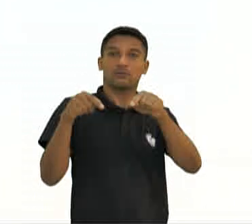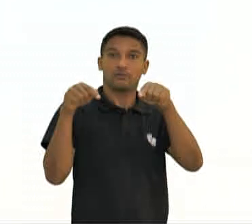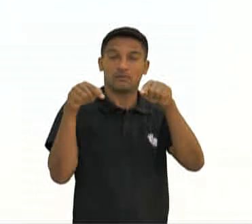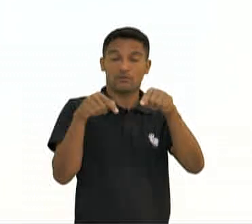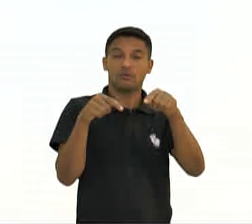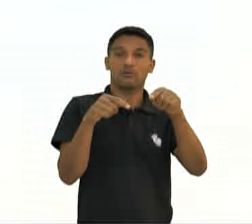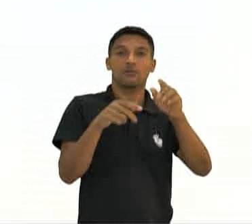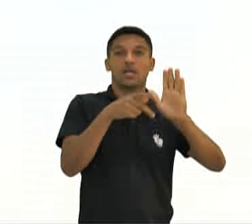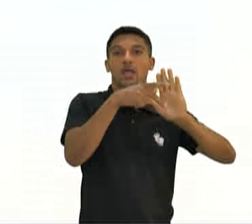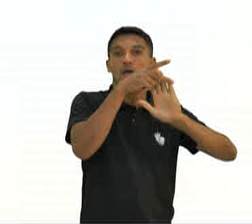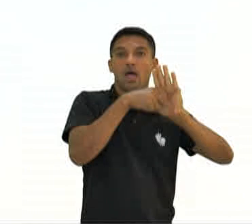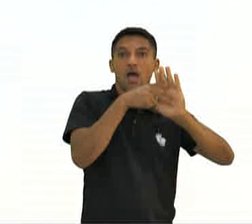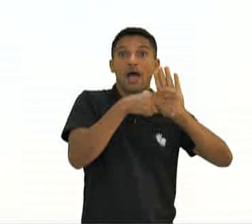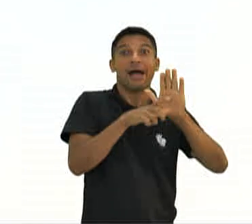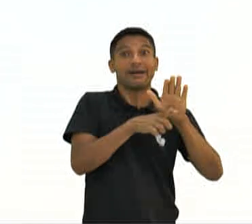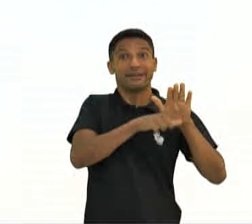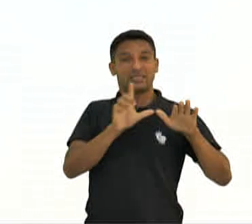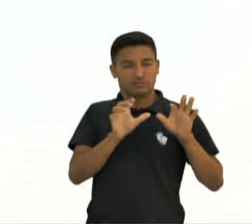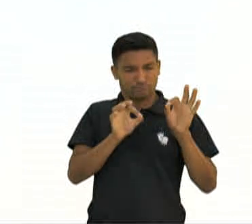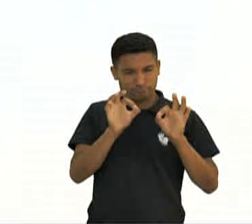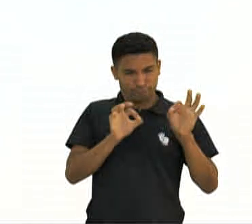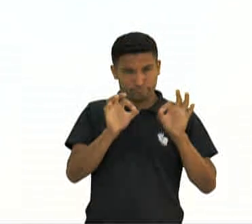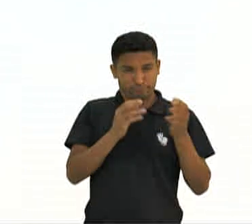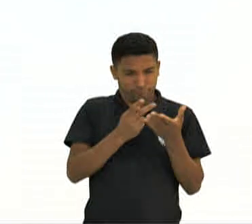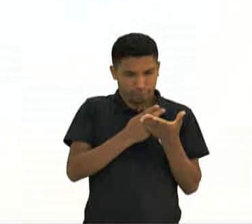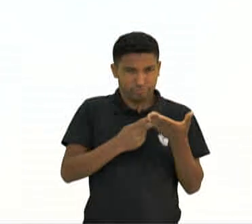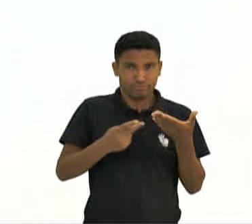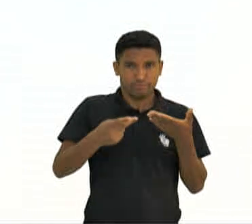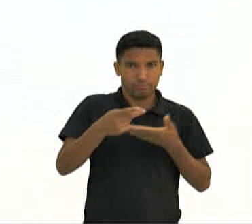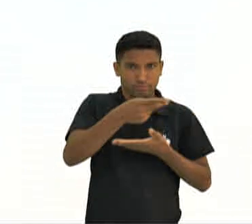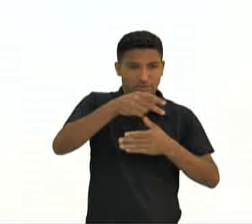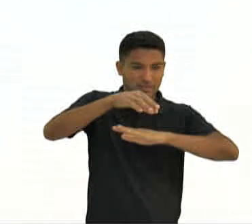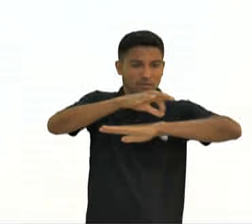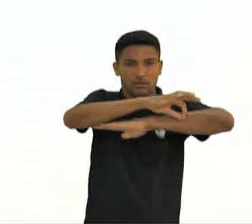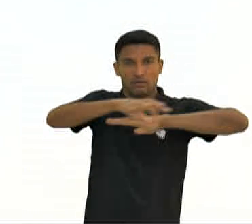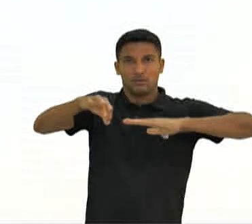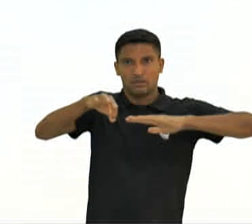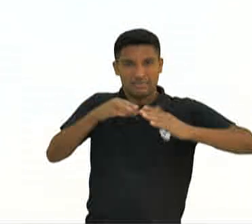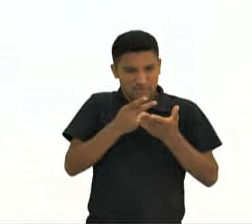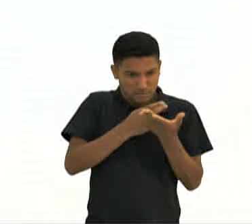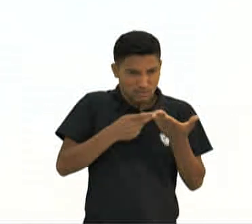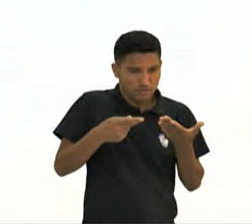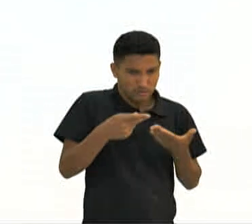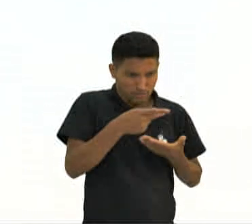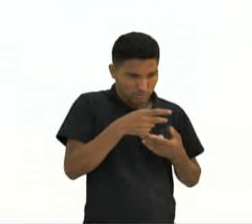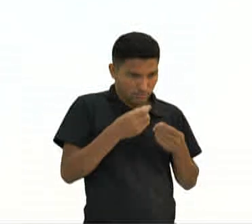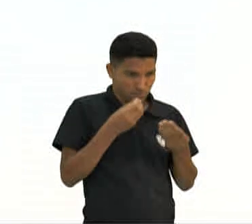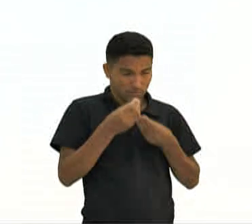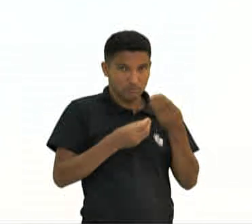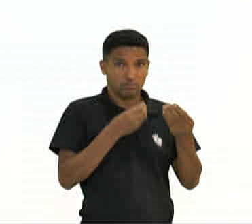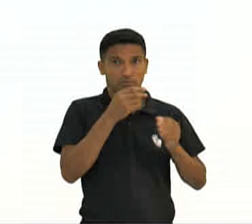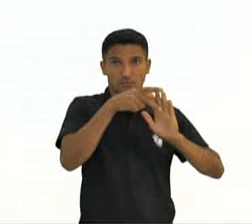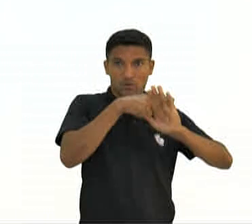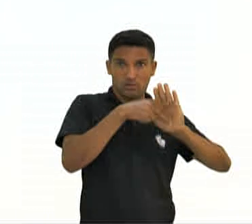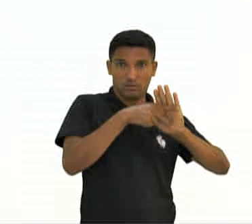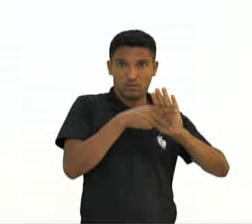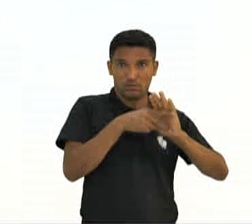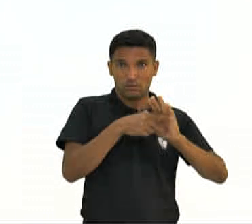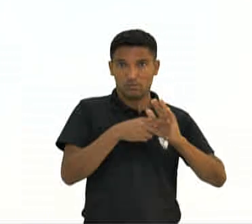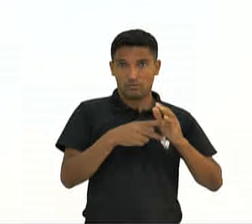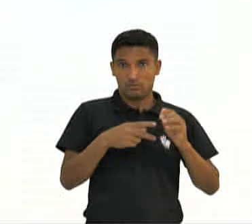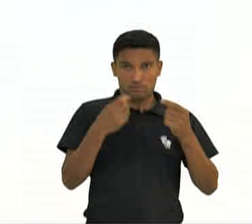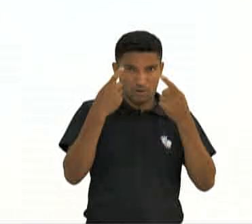30 anos atrás, né? Era chamada o significado da palavra é capital, né? Nesse tempo, cresceu